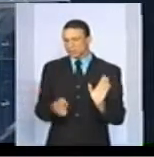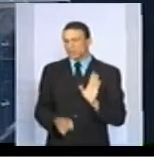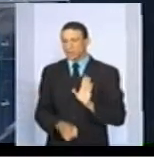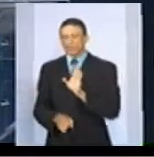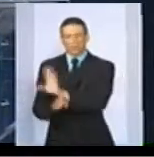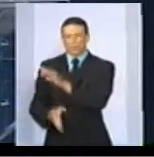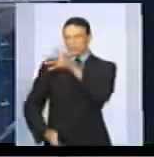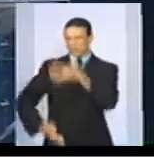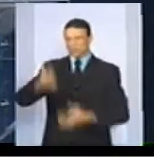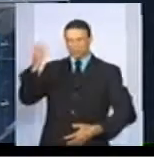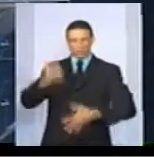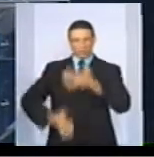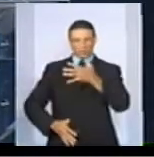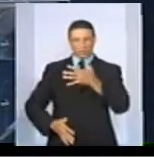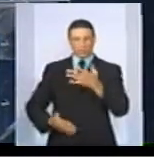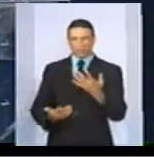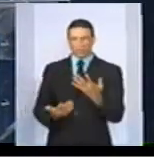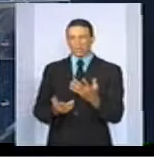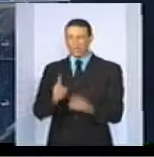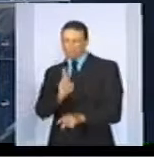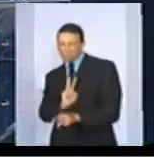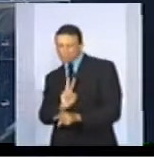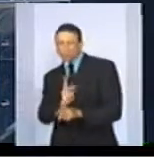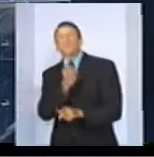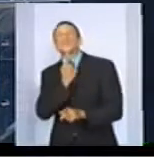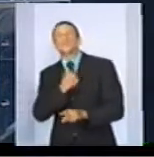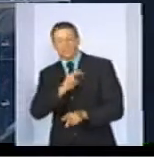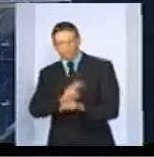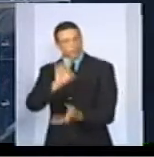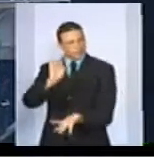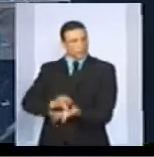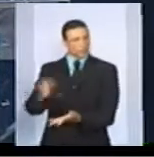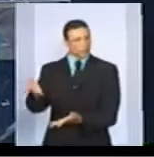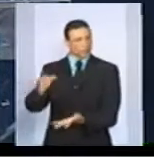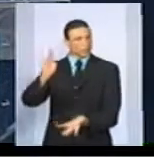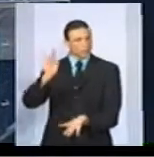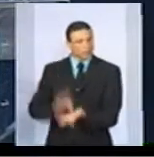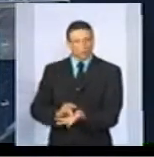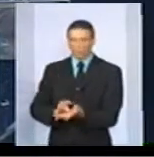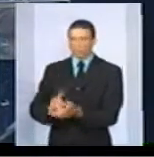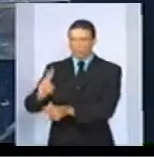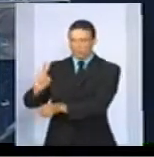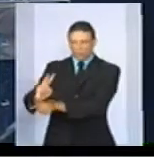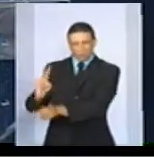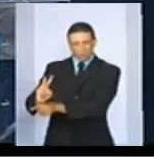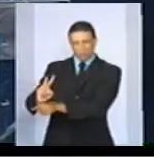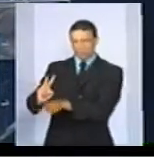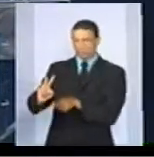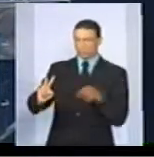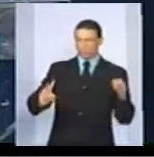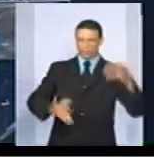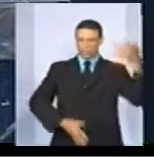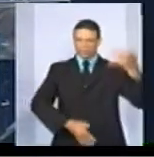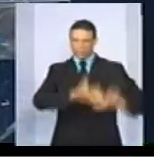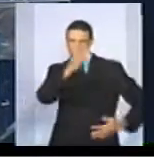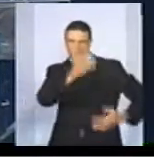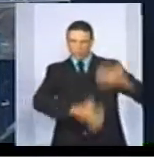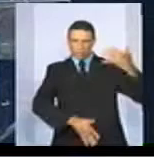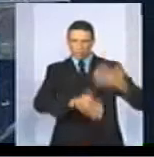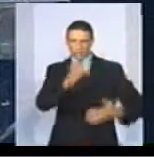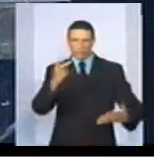frustrar expectativas legítimas nem direitos em curso decorrentes dos seus